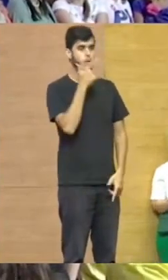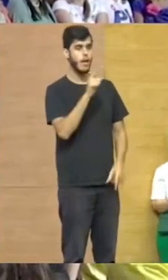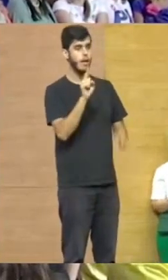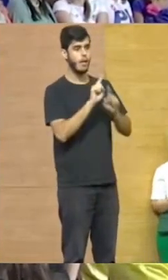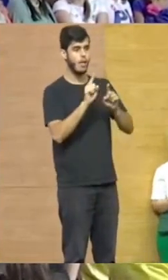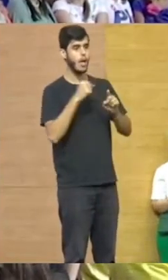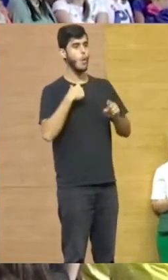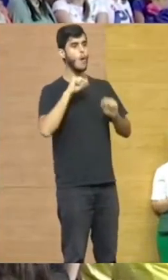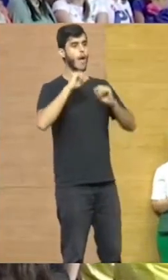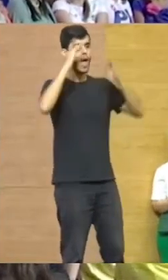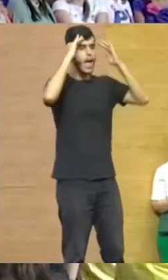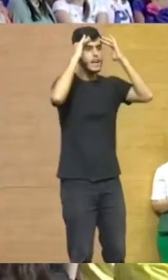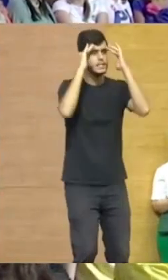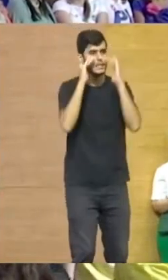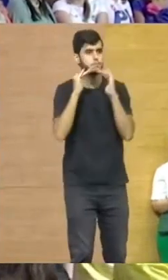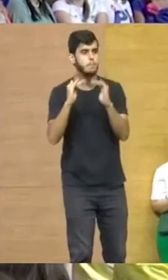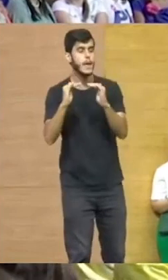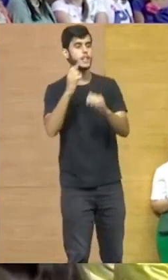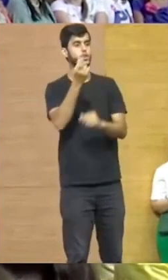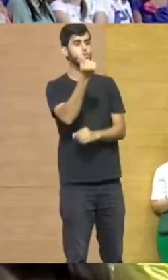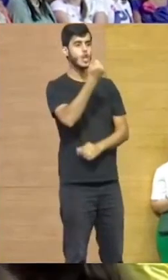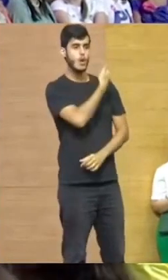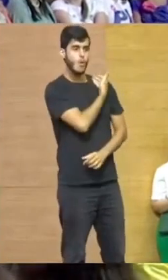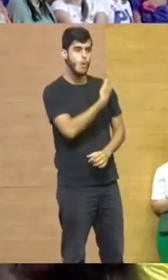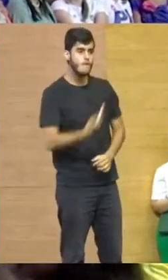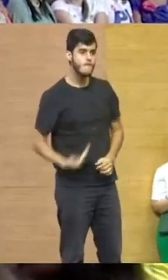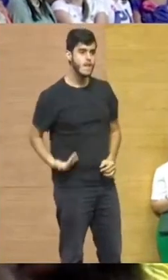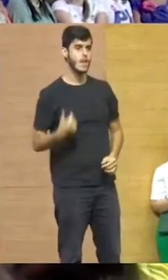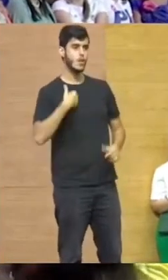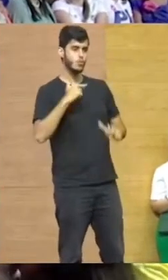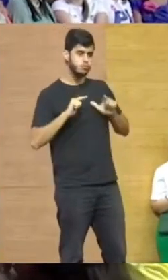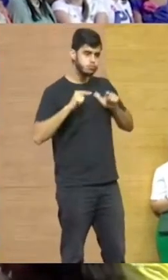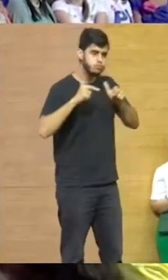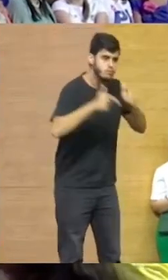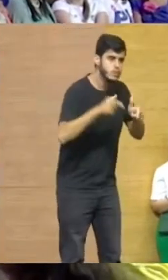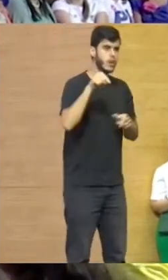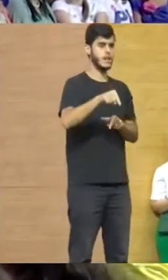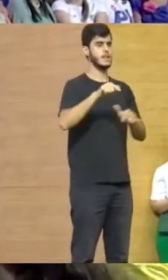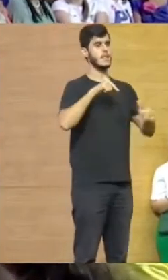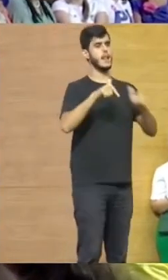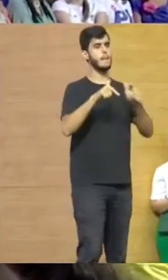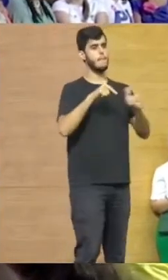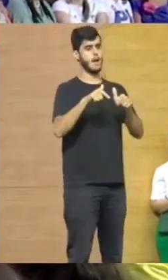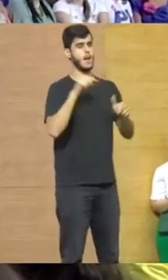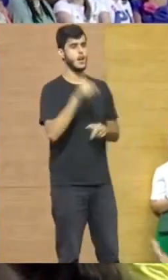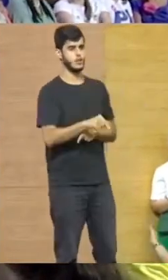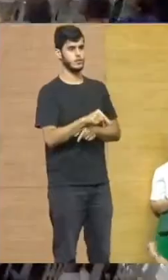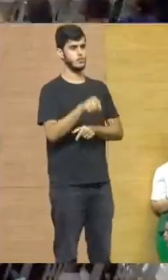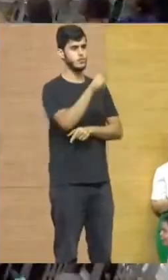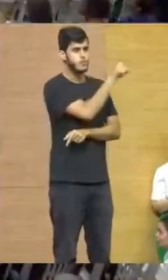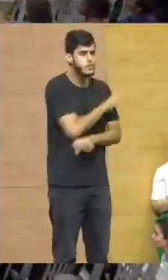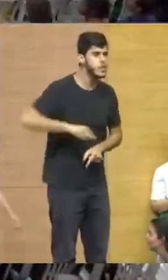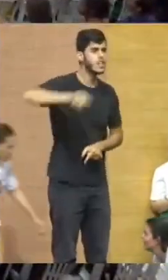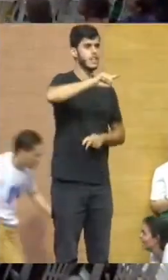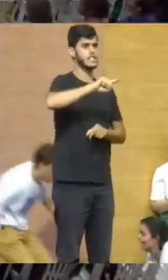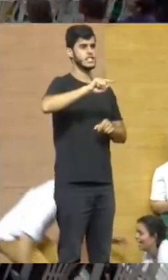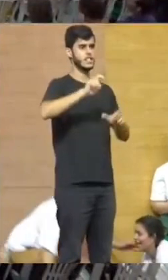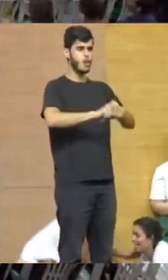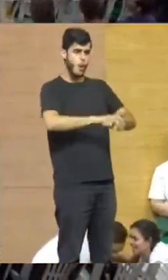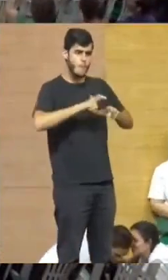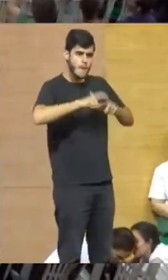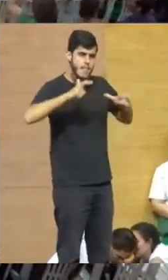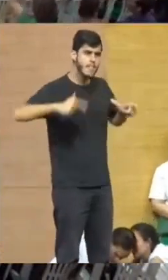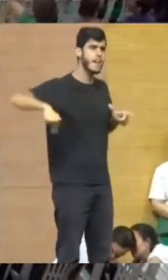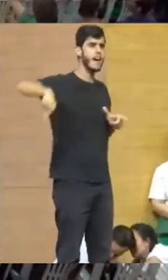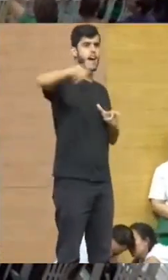diferença é que eu tenho vocação para esse trabalho. A atual tem vocação para turistar, para aumentar o seu